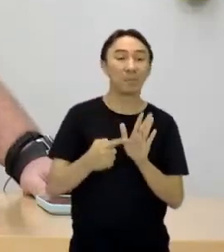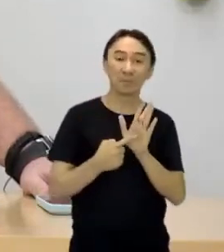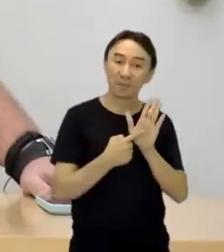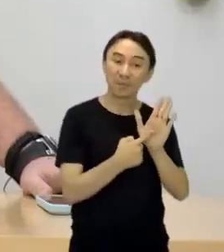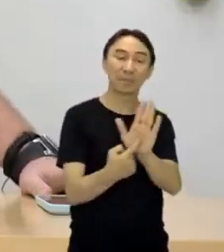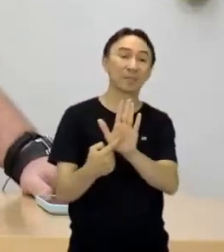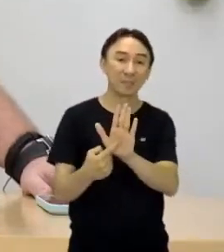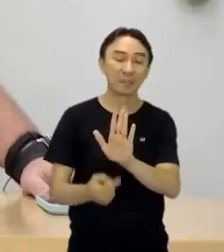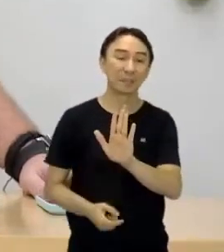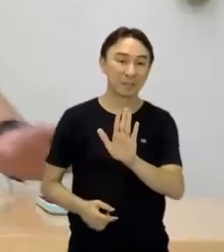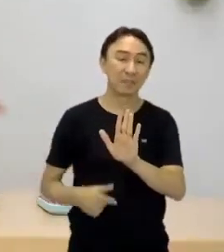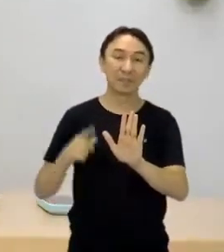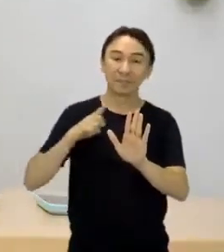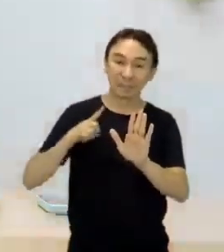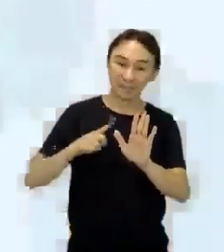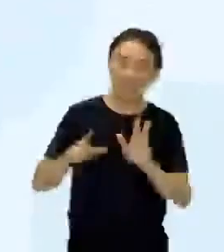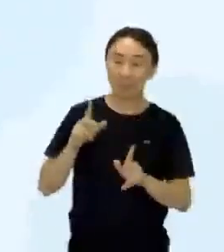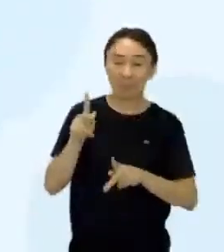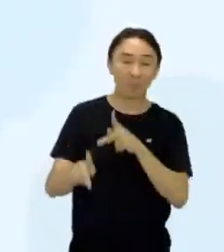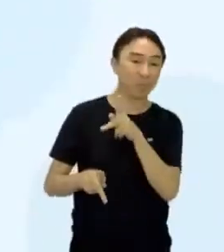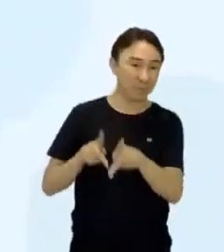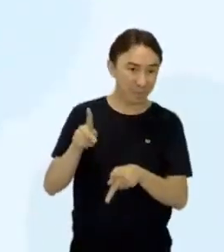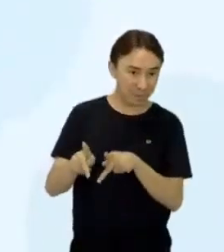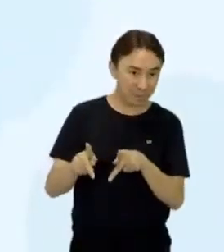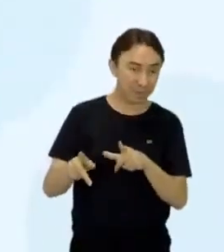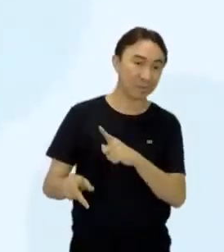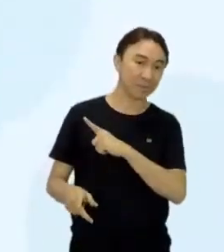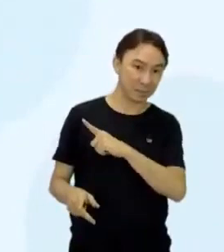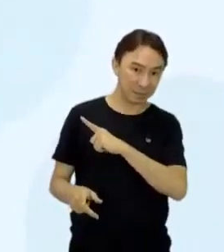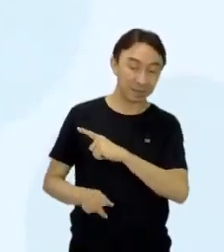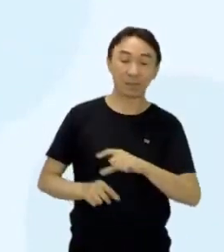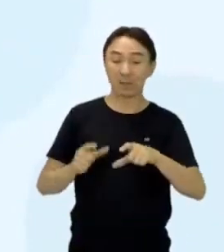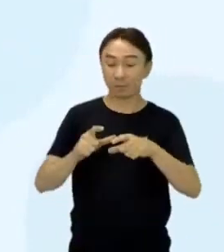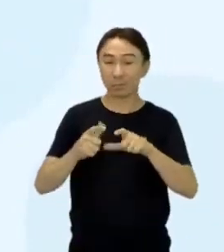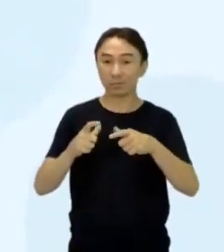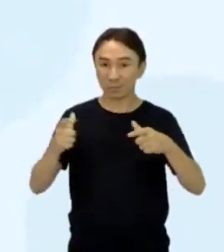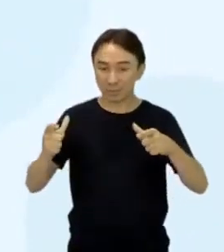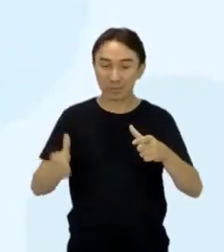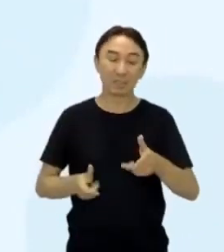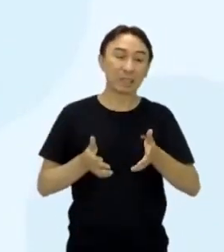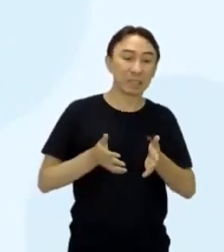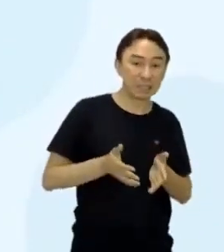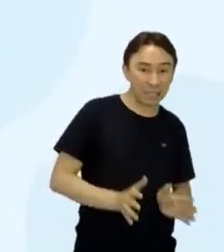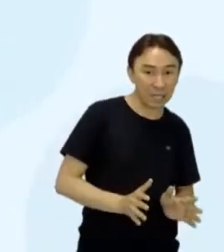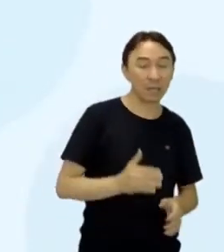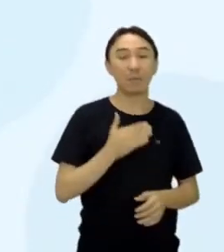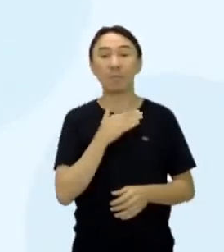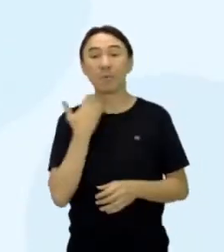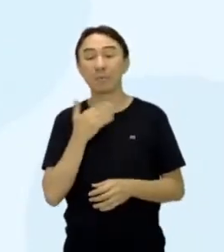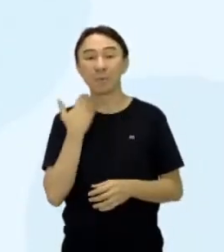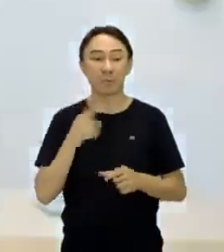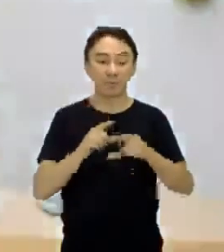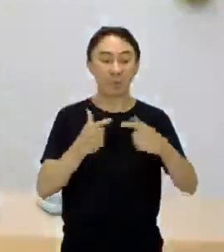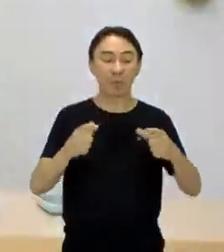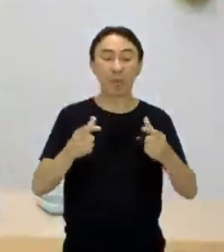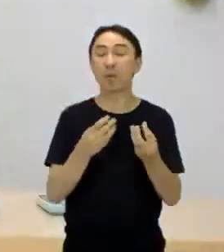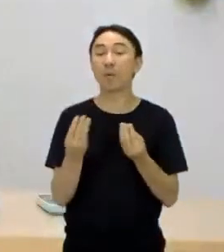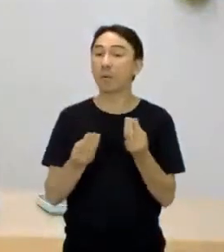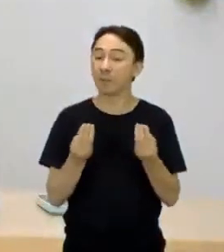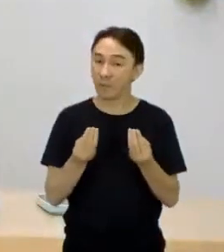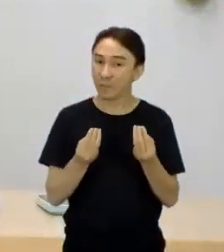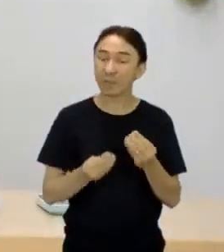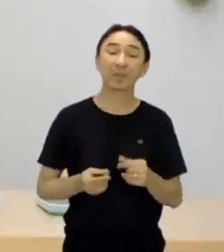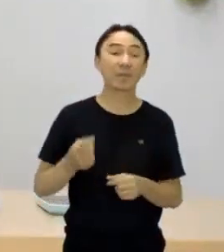né, mostrando aí o crescimento e o nascimento e mortes, né? Nessa relação que a gente vai observar, que é muito interessante, a gente vai